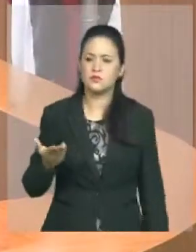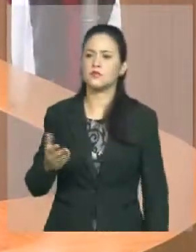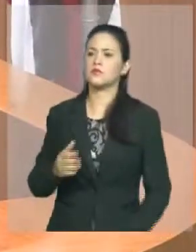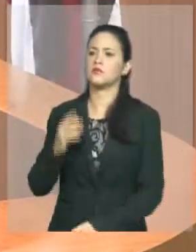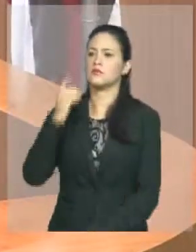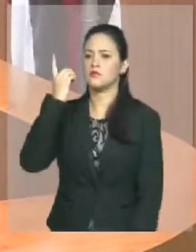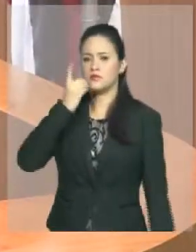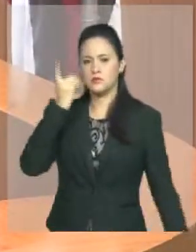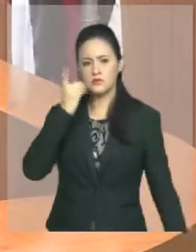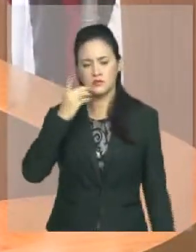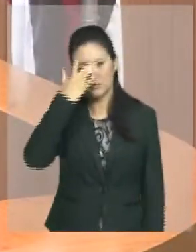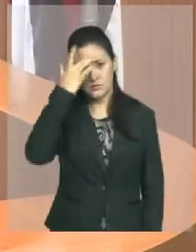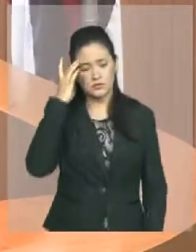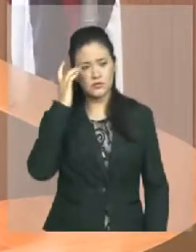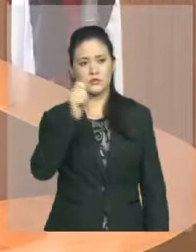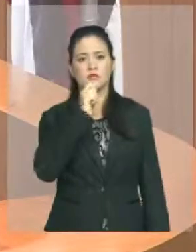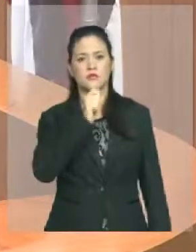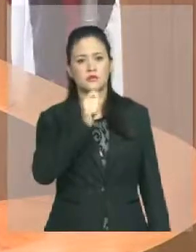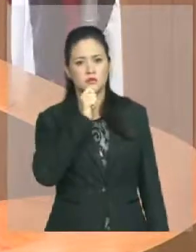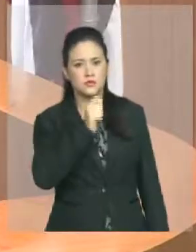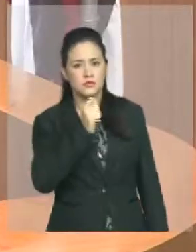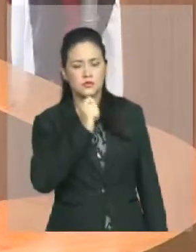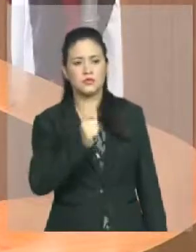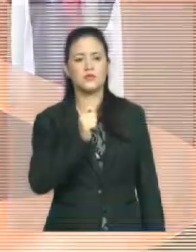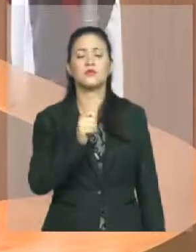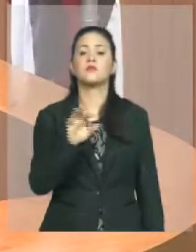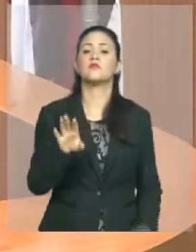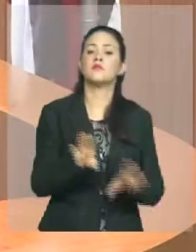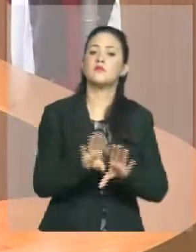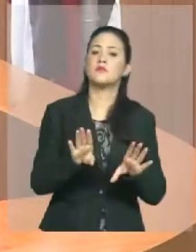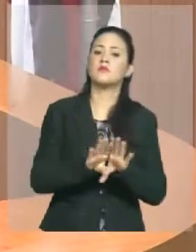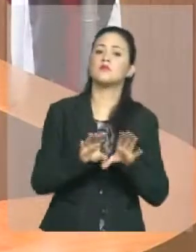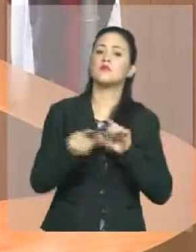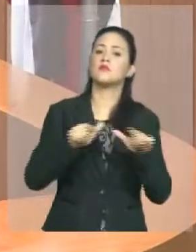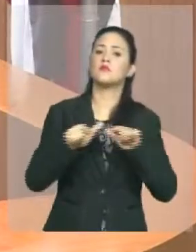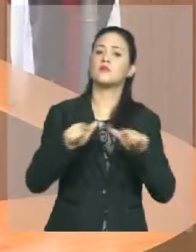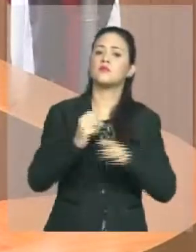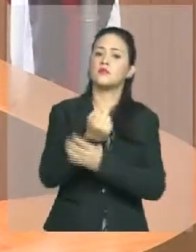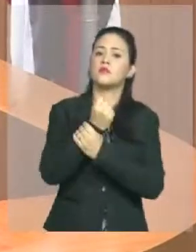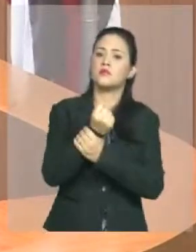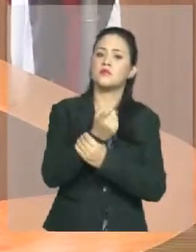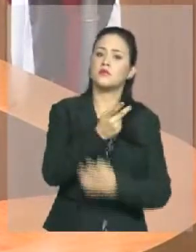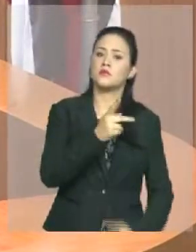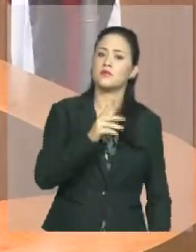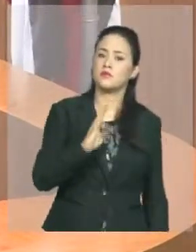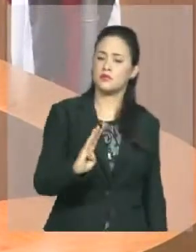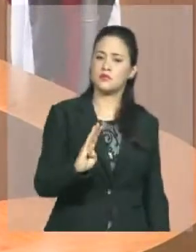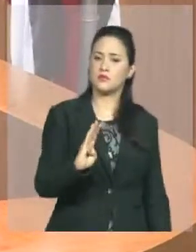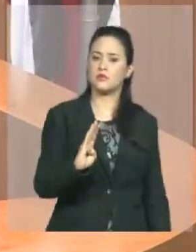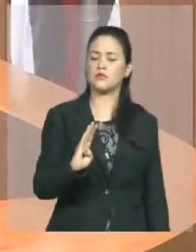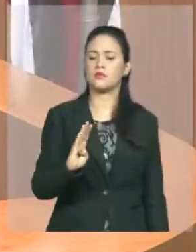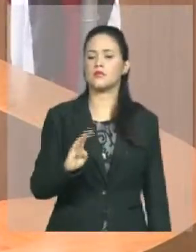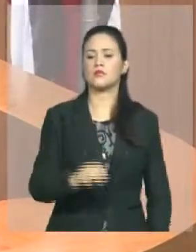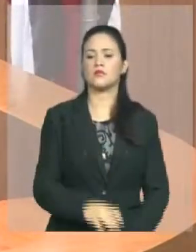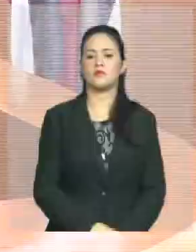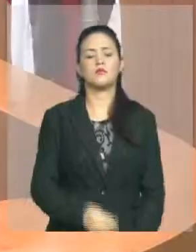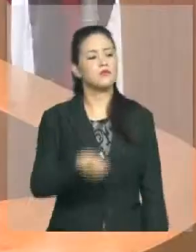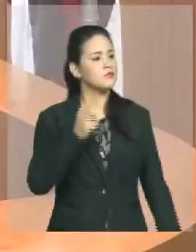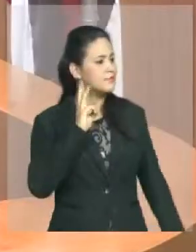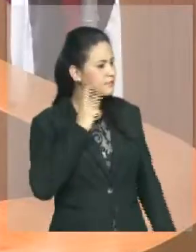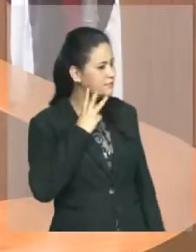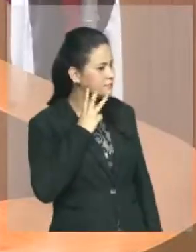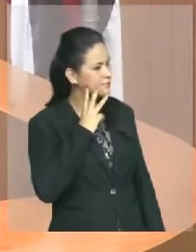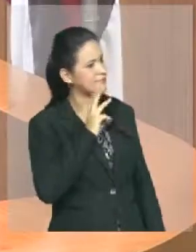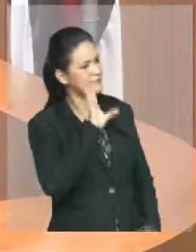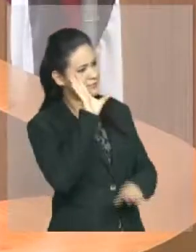parlamentares, pessoal da imprensa e os nossos irmãos também da Segurança Pública. Eu quero saudar com o companheiro Hélito aqui, que está batendo uma foto